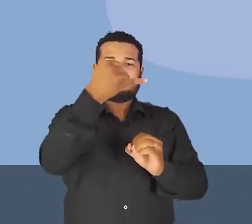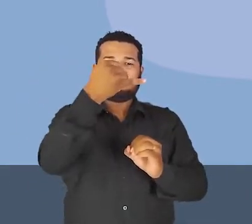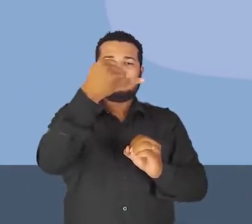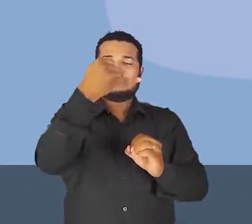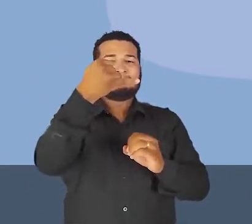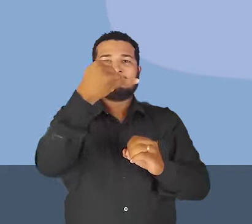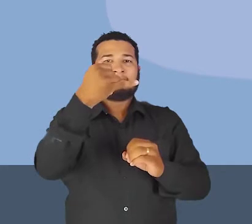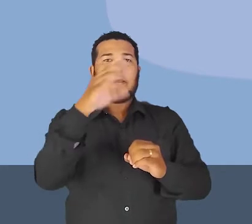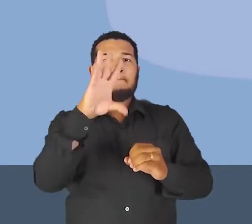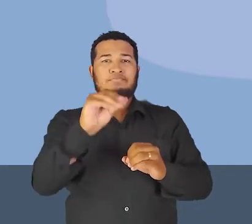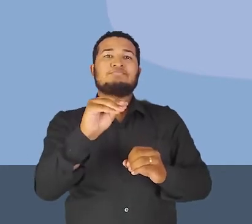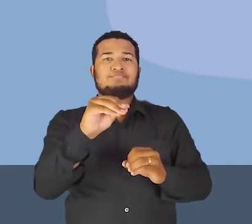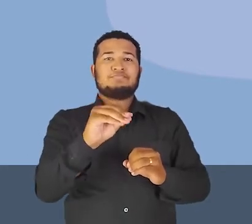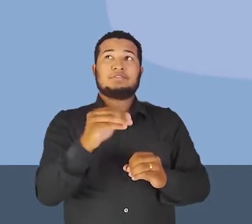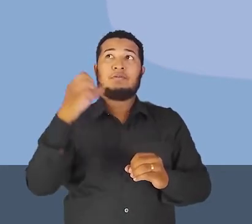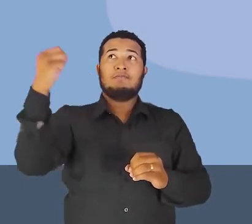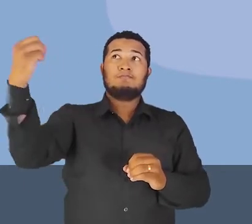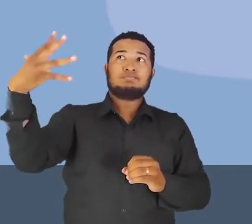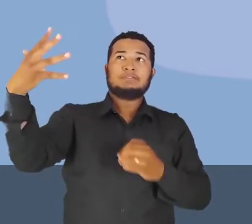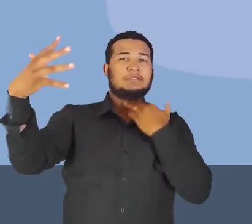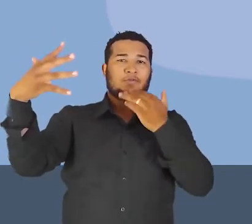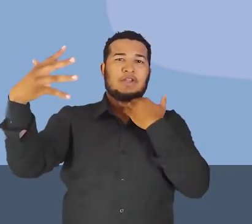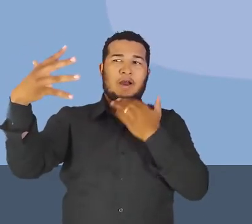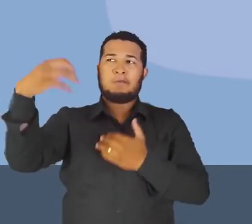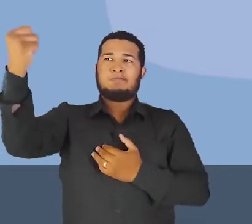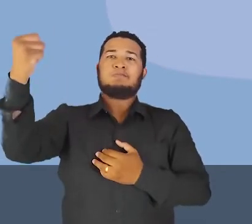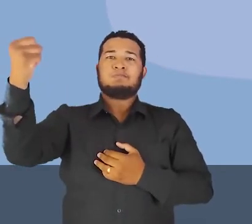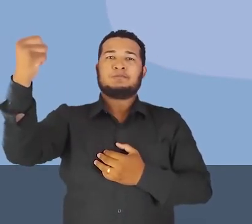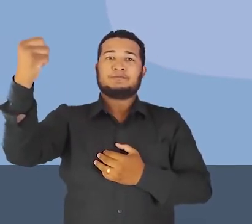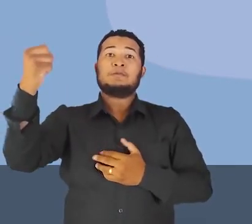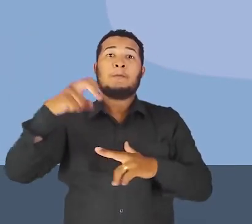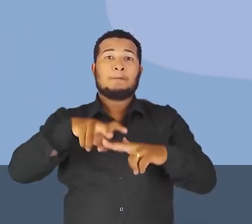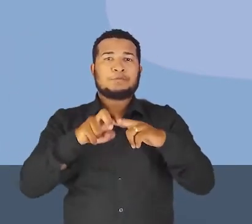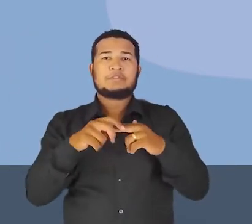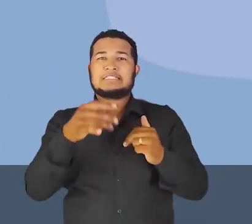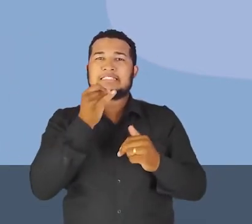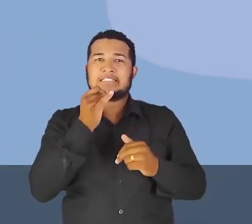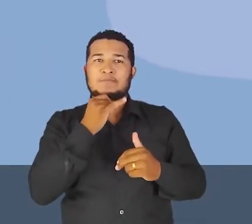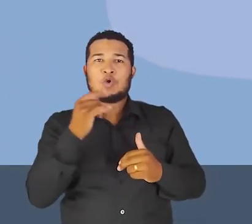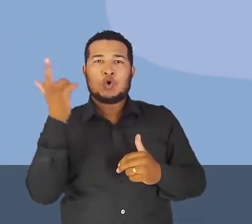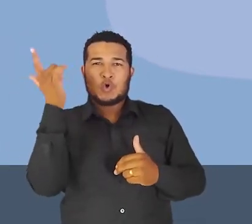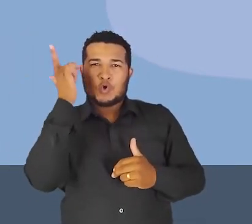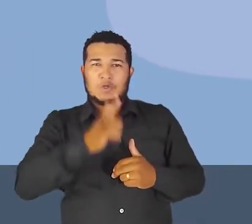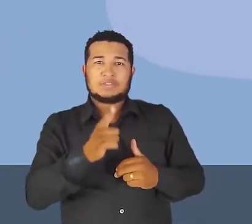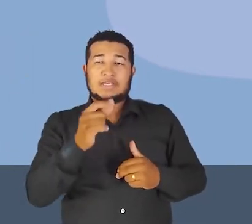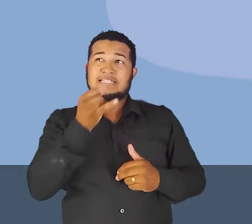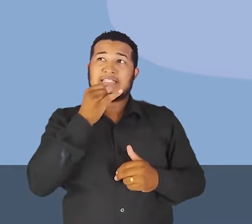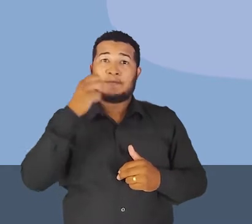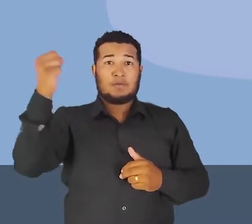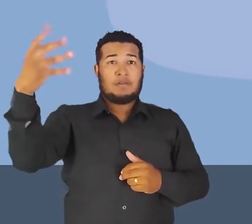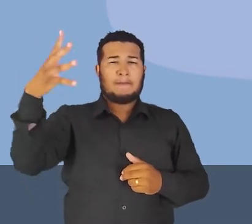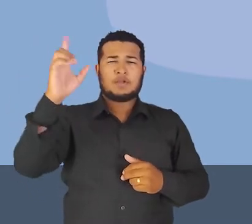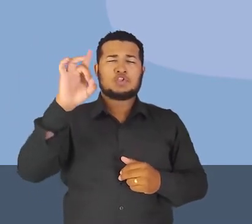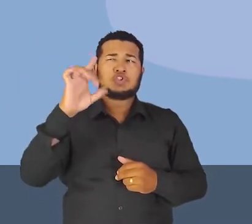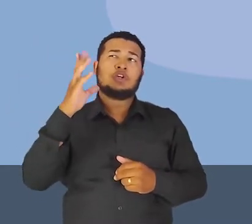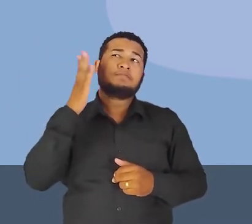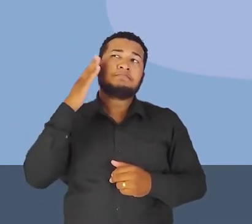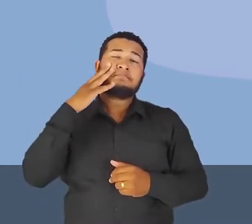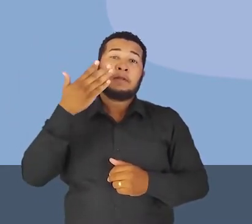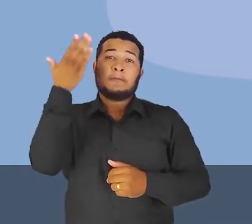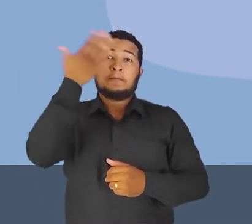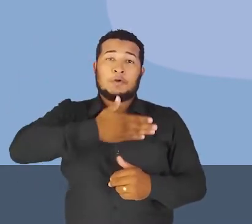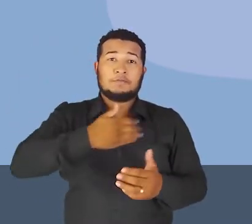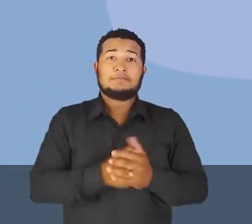lâmpada não acenderia. Então, para a minha lâmpada acender, que aí no caso eu estou usando a lâmpada como um resistor, eu preciso